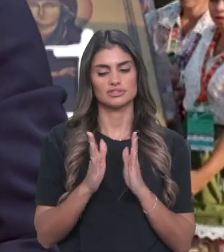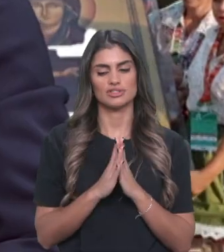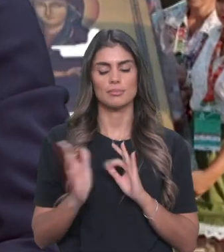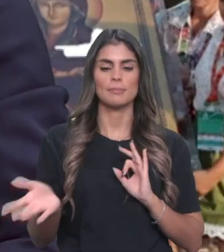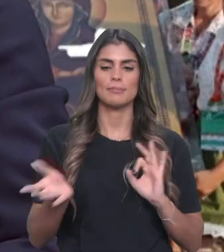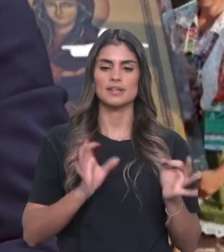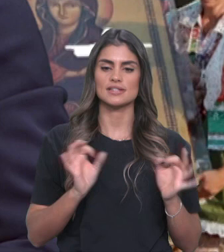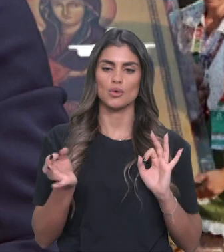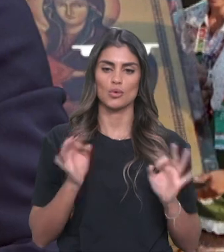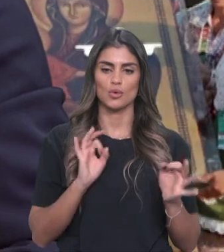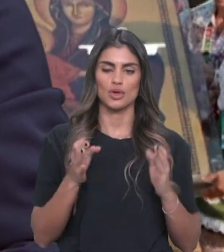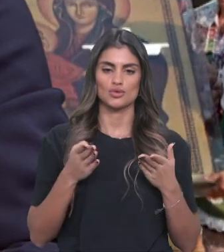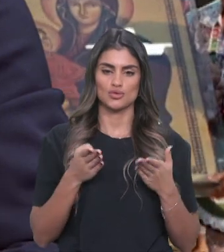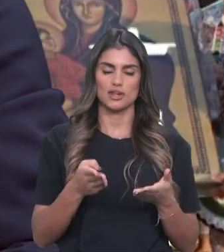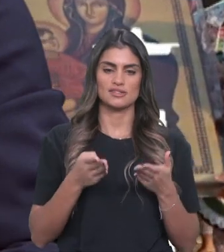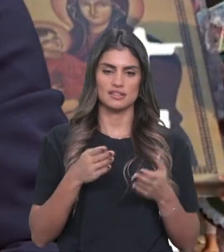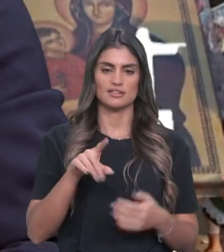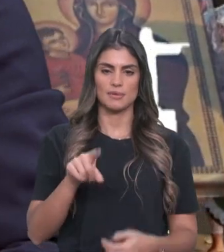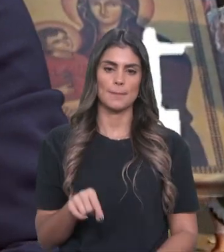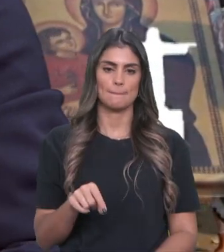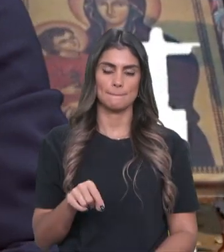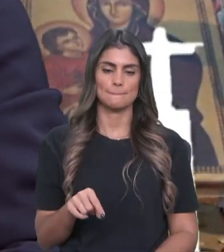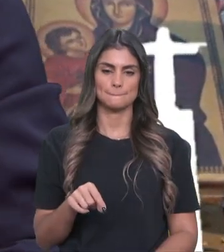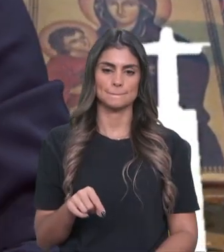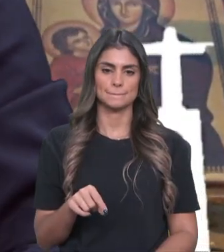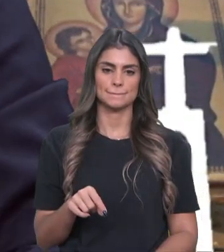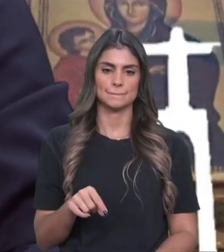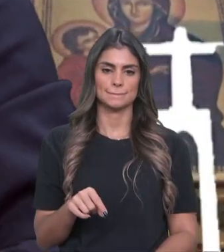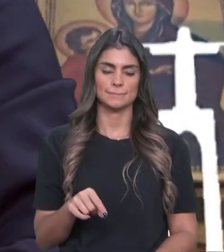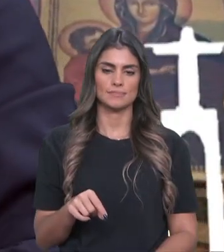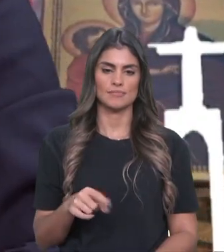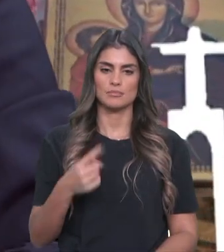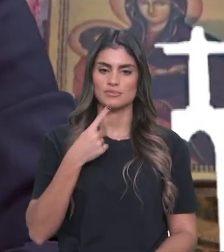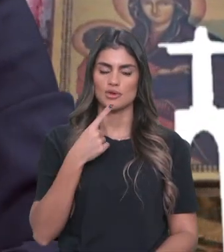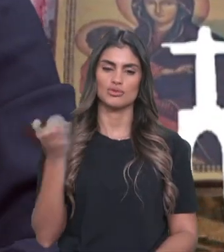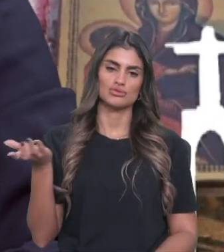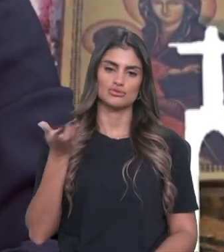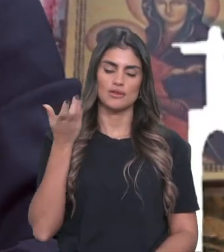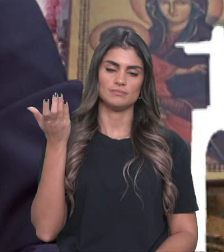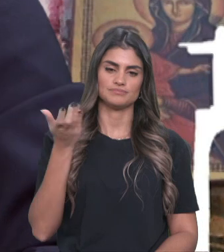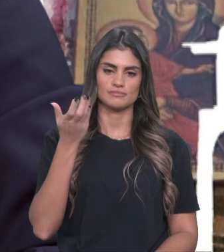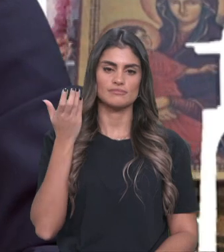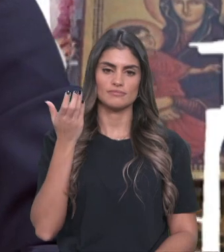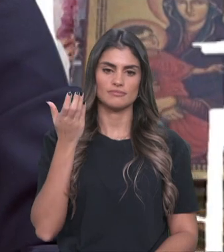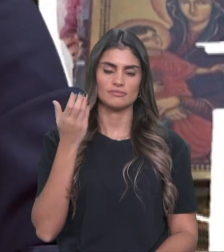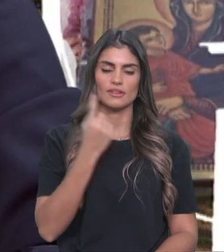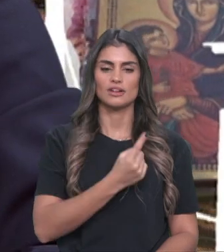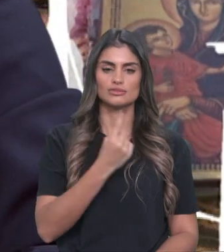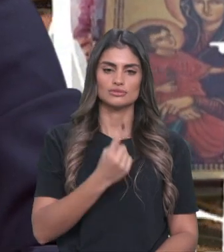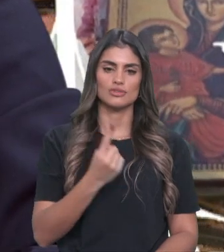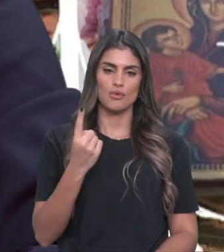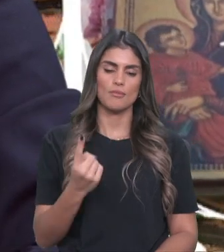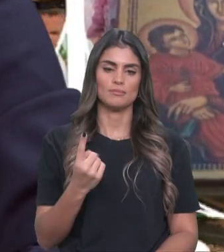preparação ajudasse também a uma consolidação maior desta tal cultura eucarística em cada uma das